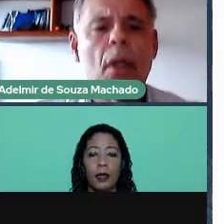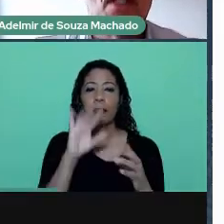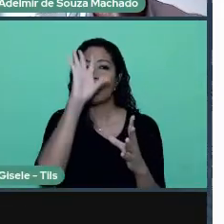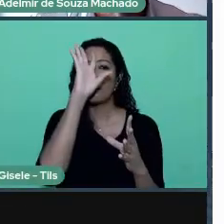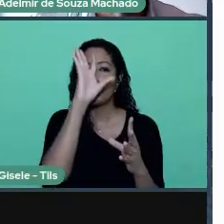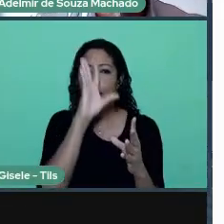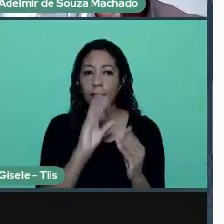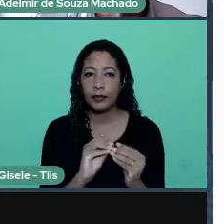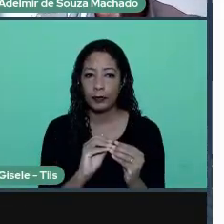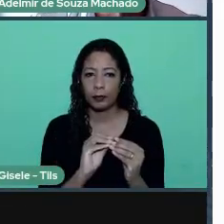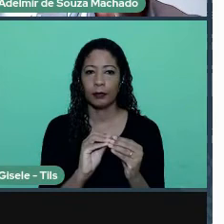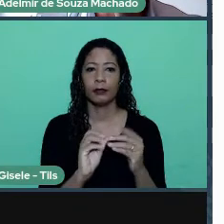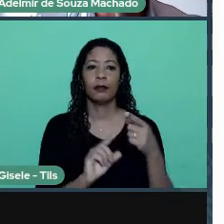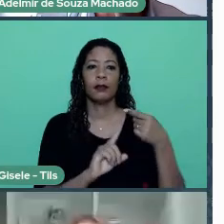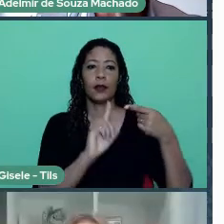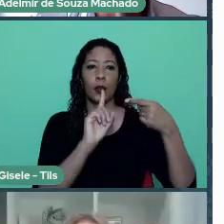sumariamente?